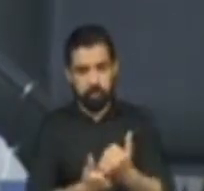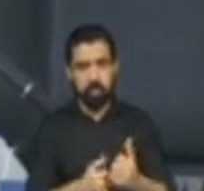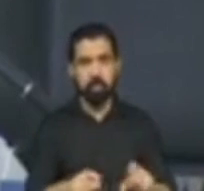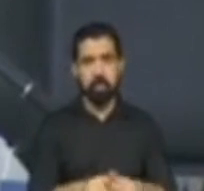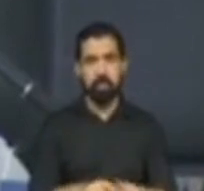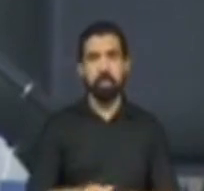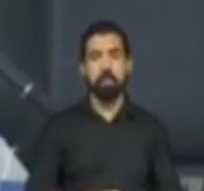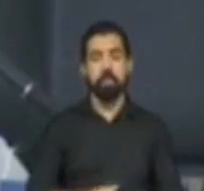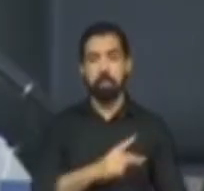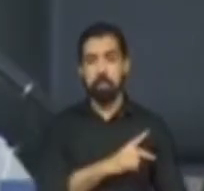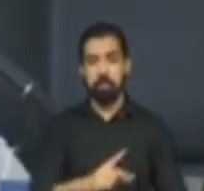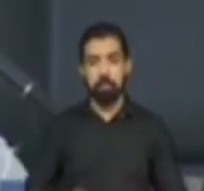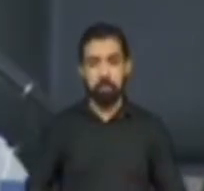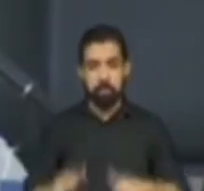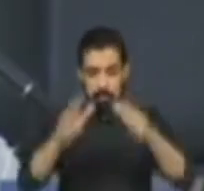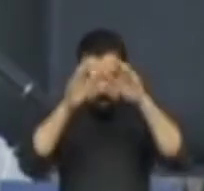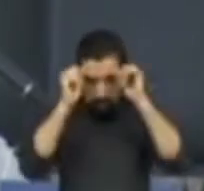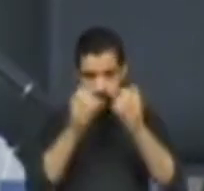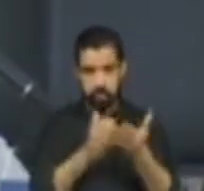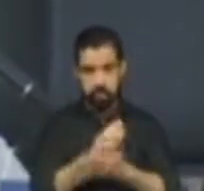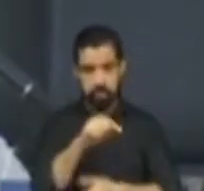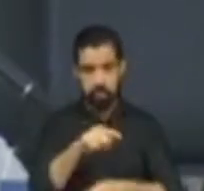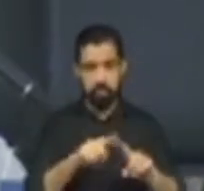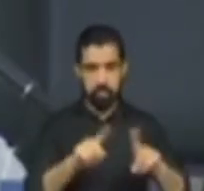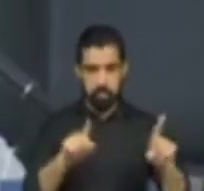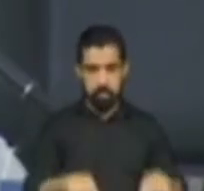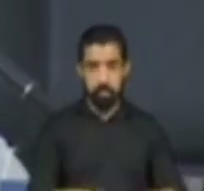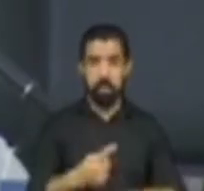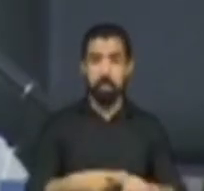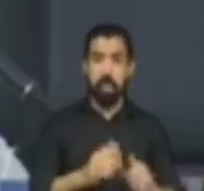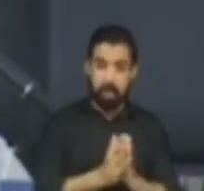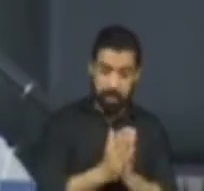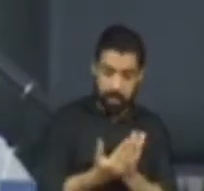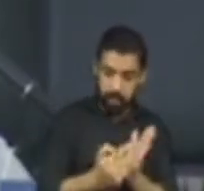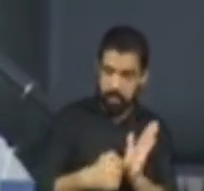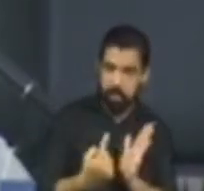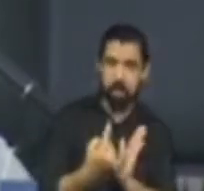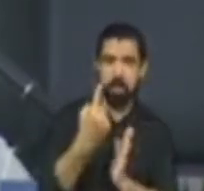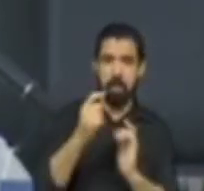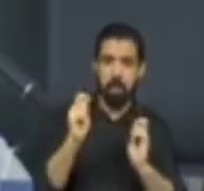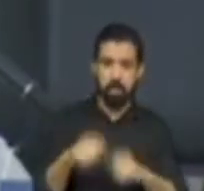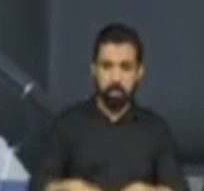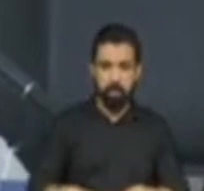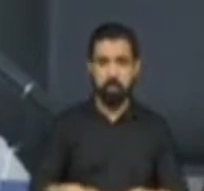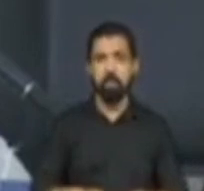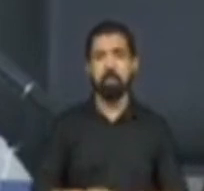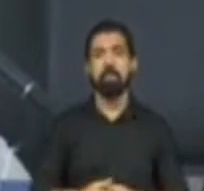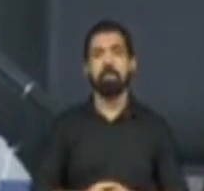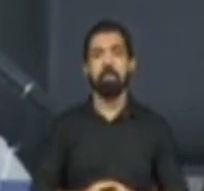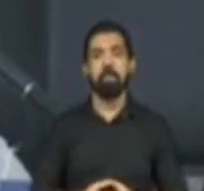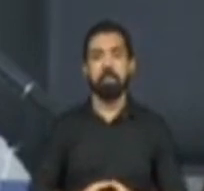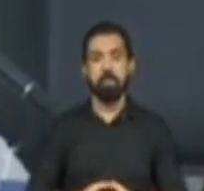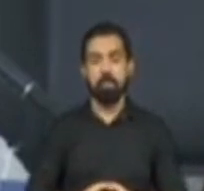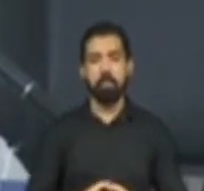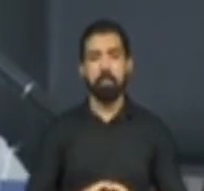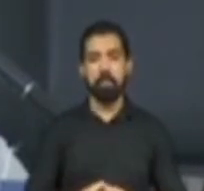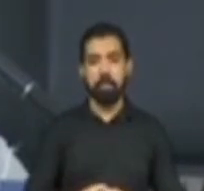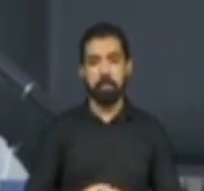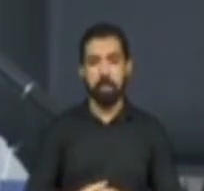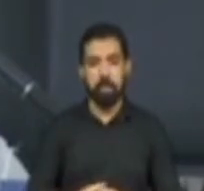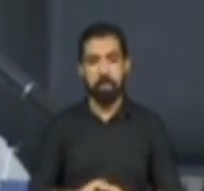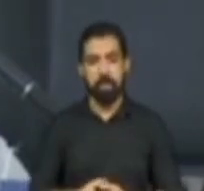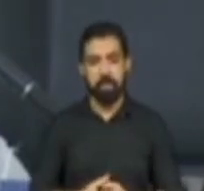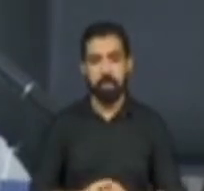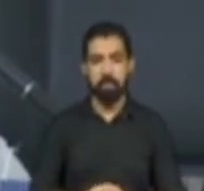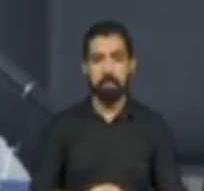comissões, com a aprovação desse projeto, porque só a Bíblia pode lavar a mente do ser humano pornográfica,